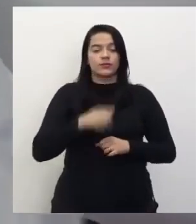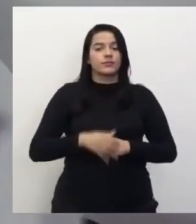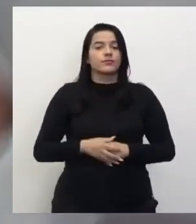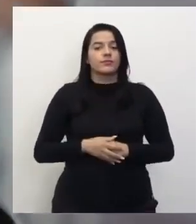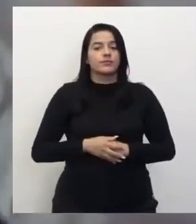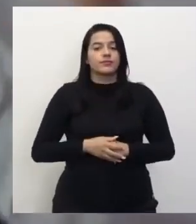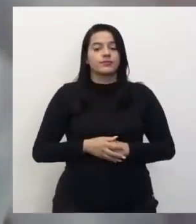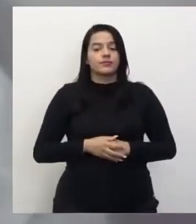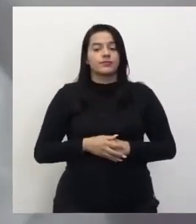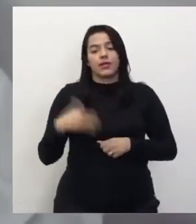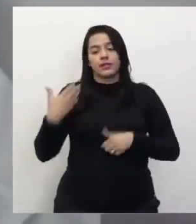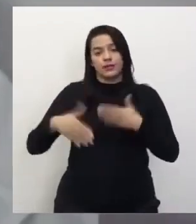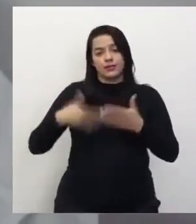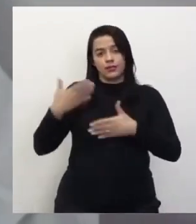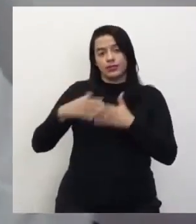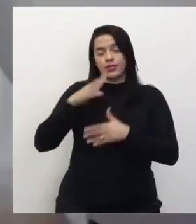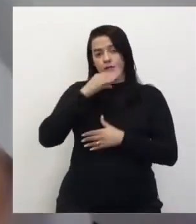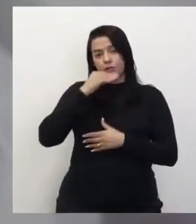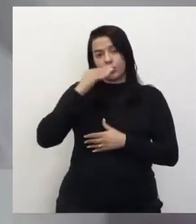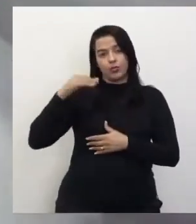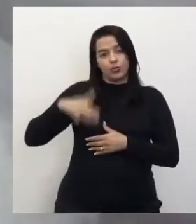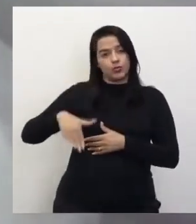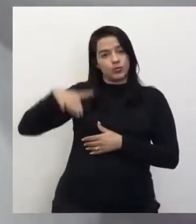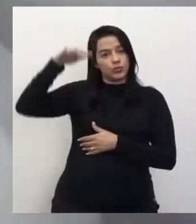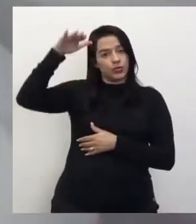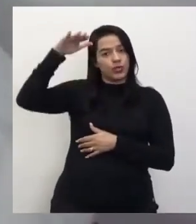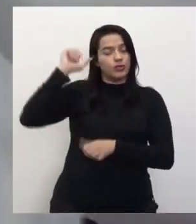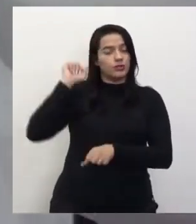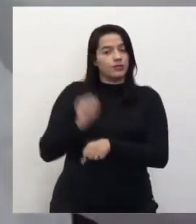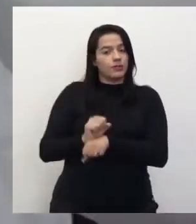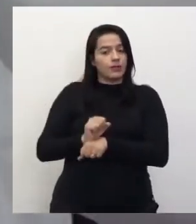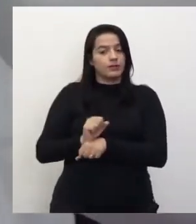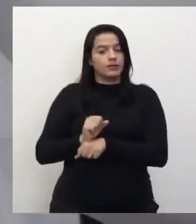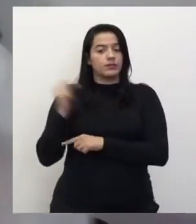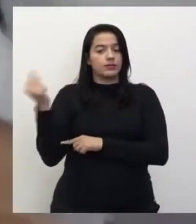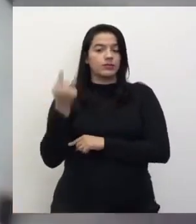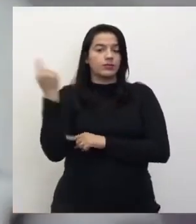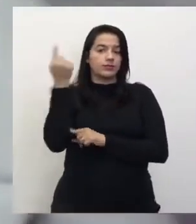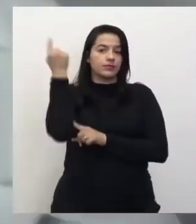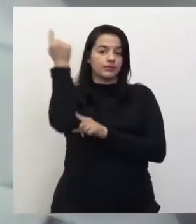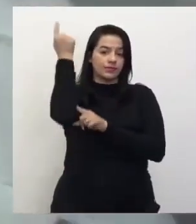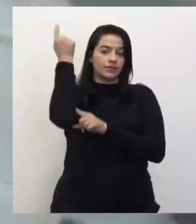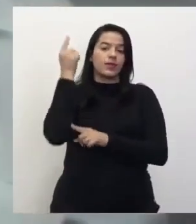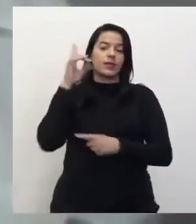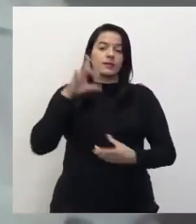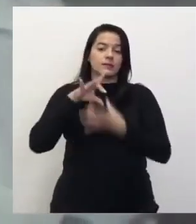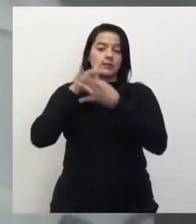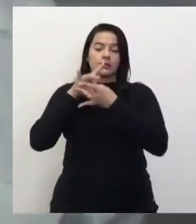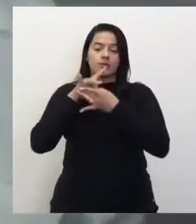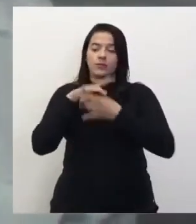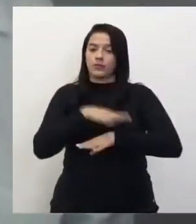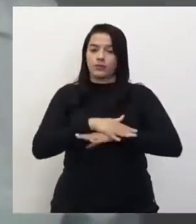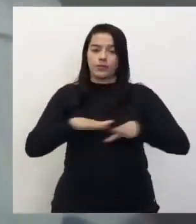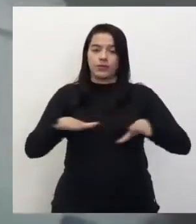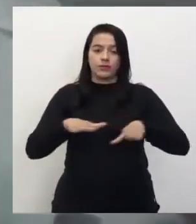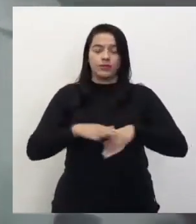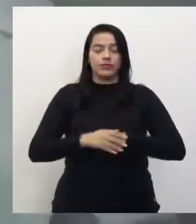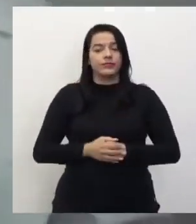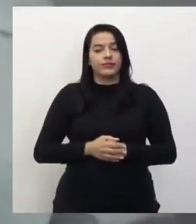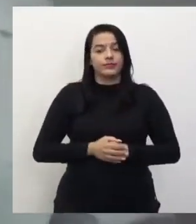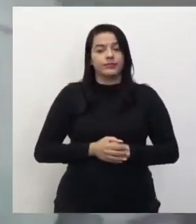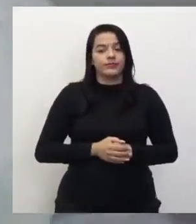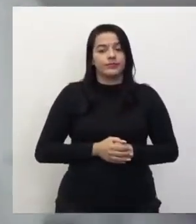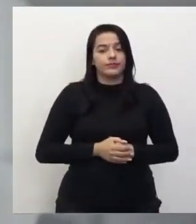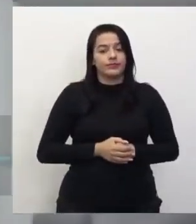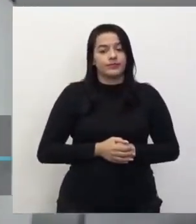aí quando a gente vira adulto, aí a gente para de crescer porque o osso se ligou totalmente, aí não tem mais jeito, tá bom? Muito